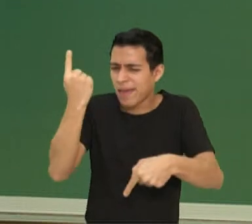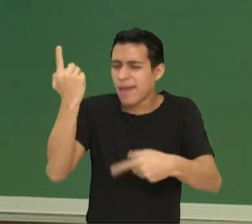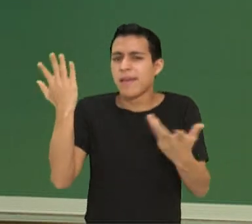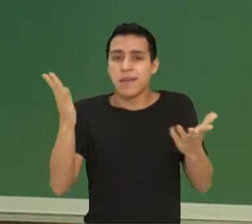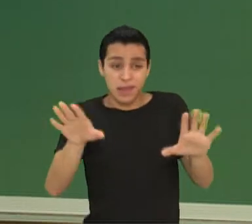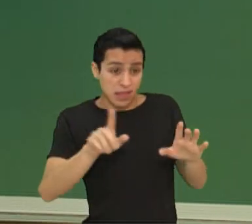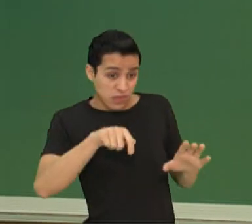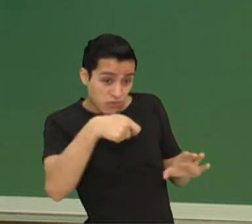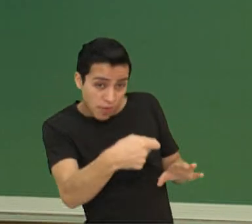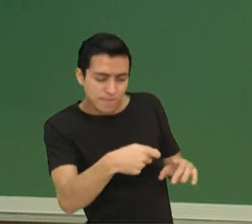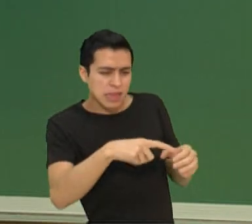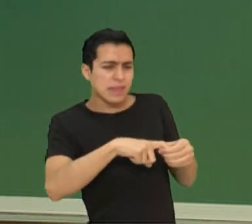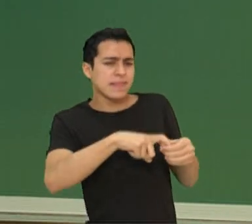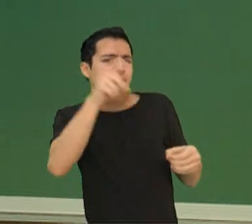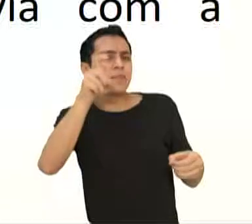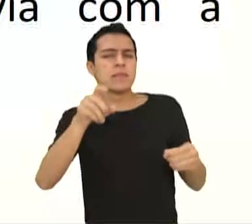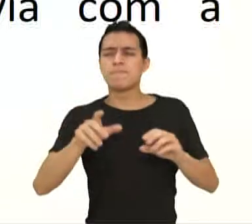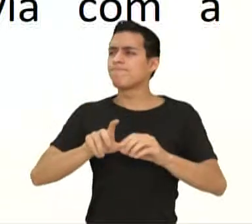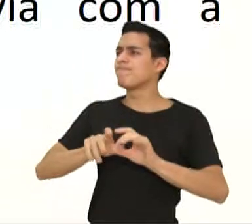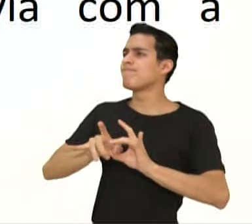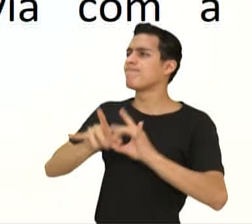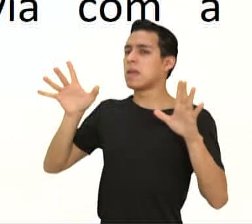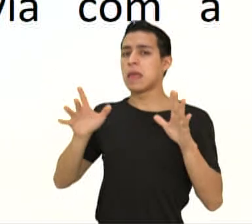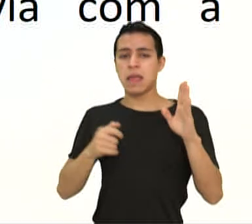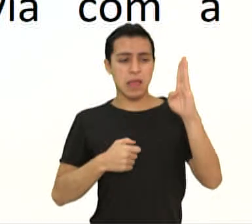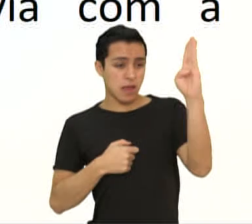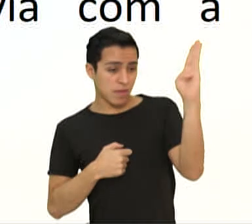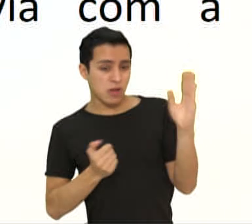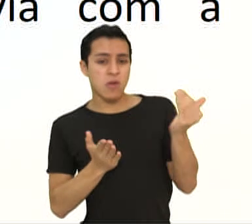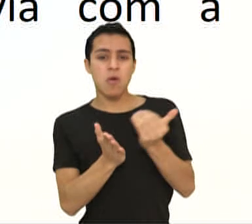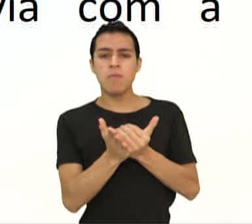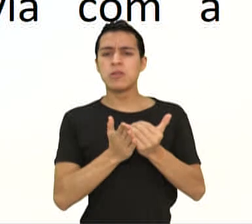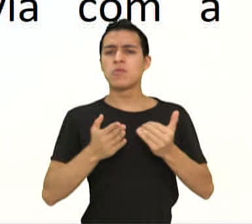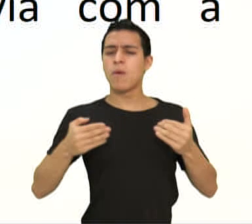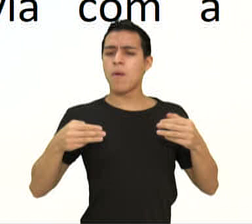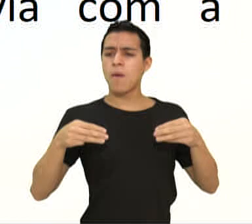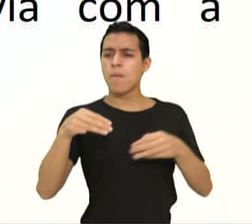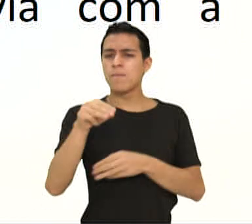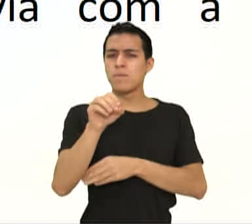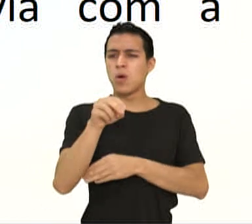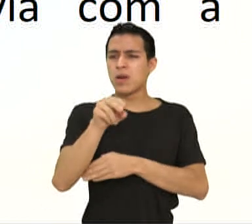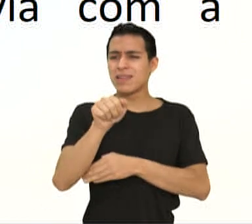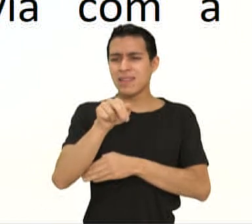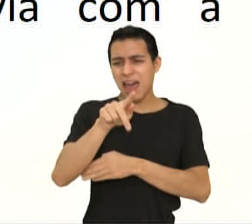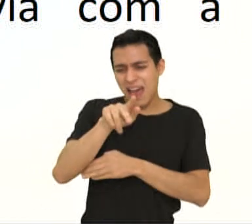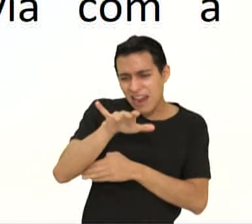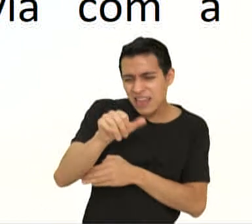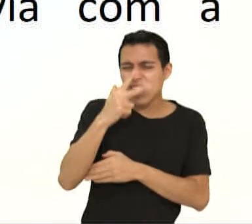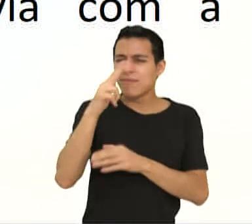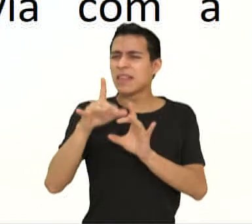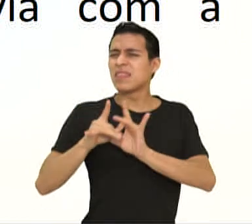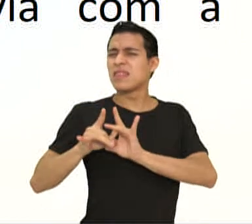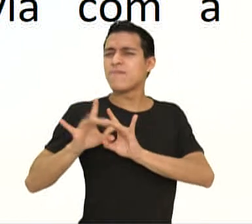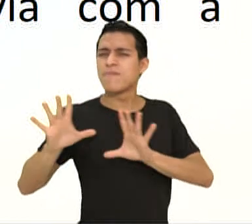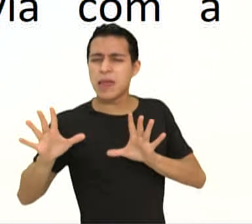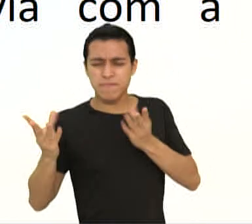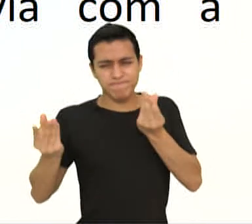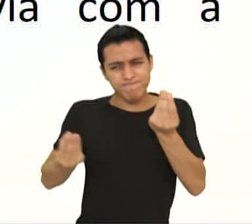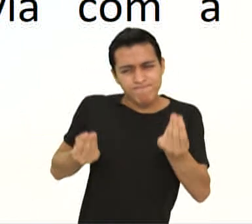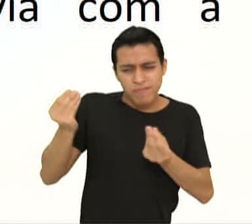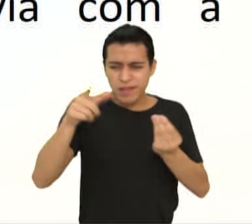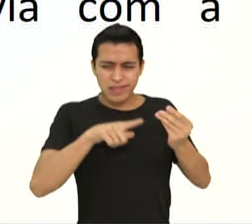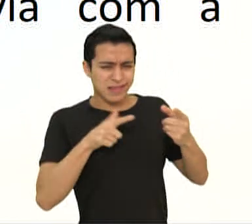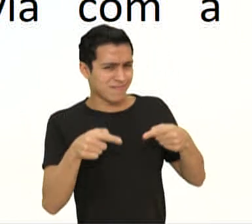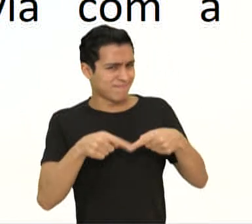a independência, instituiu-se no Brasil um Estado monárquico do tipo liberal, mas com uma